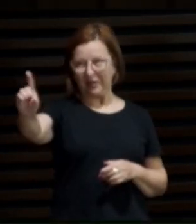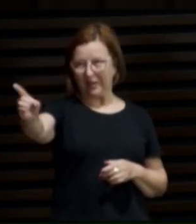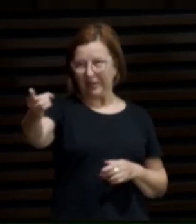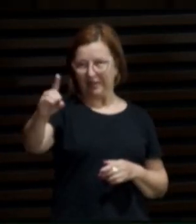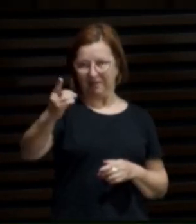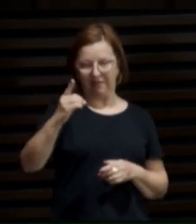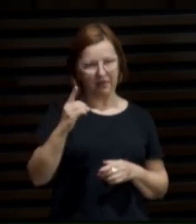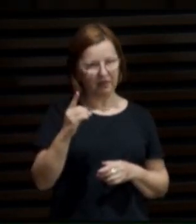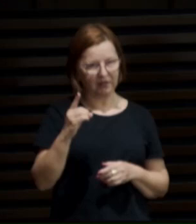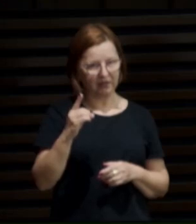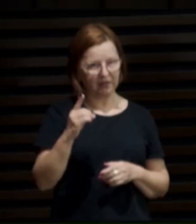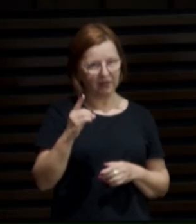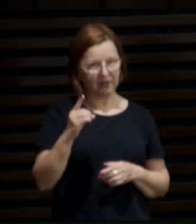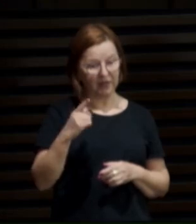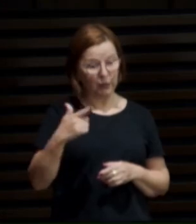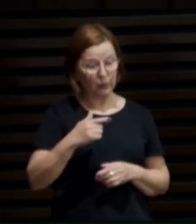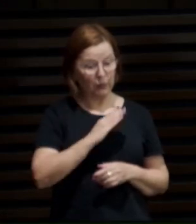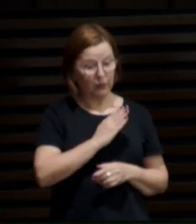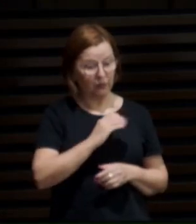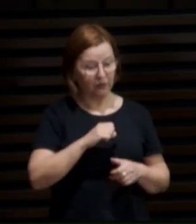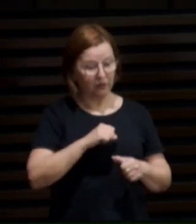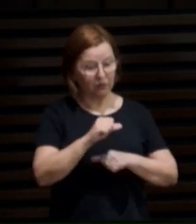dizer, Deus está no meio desse povo.